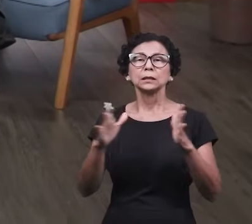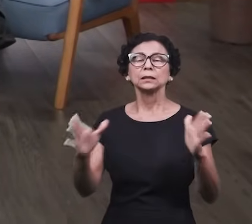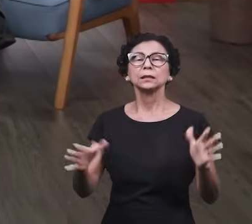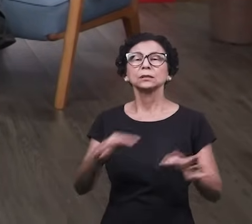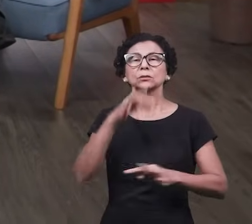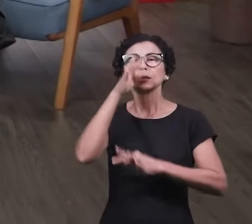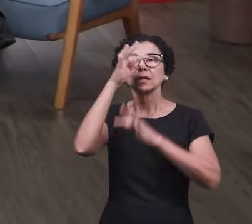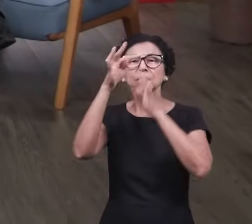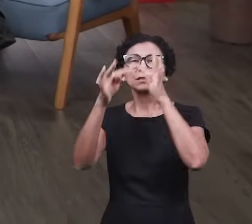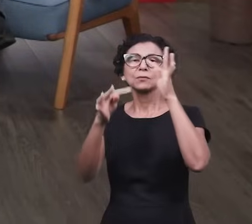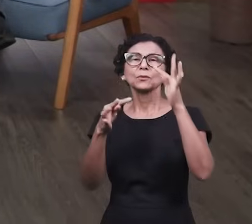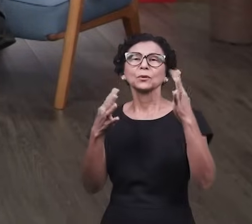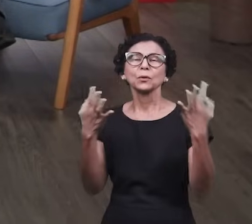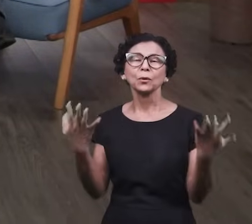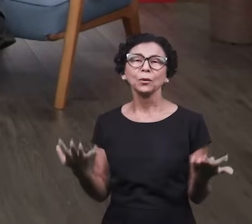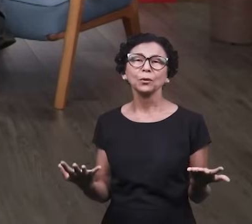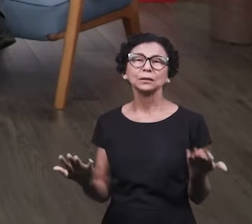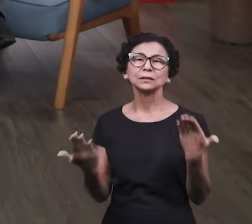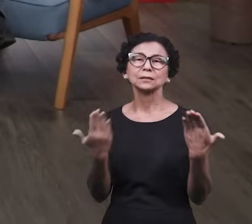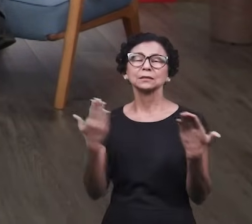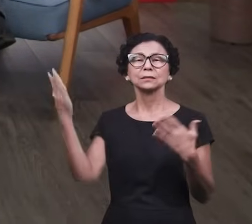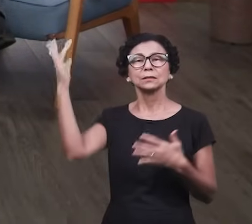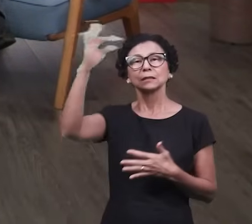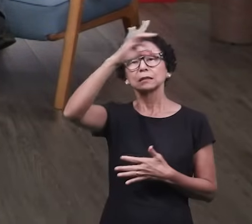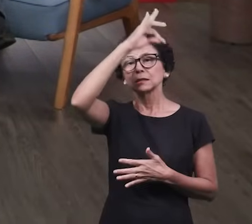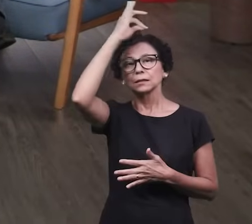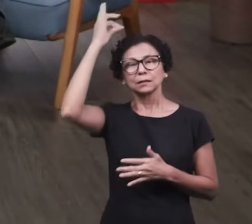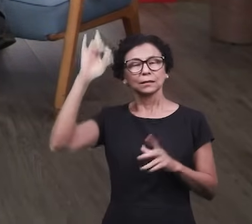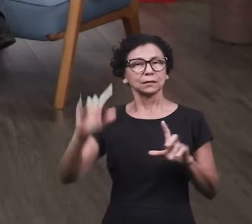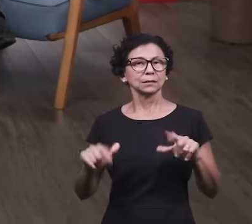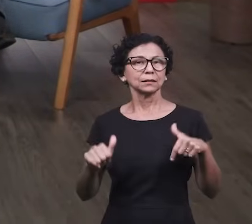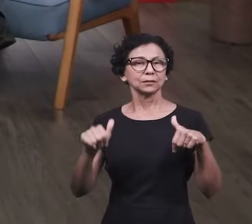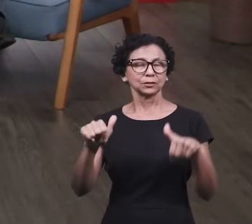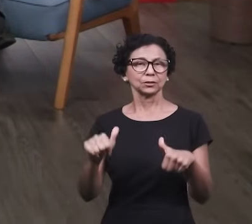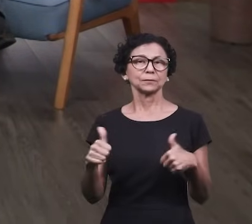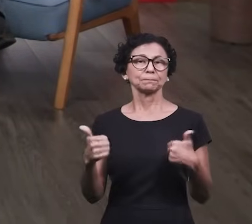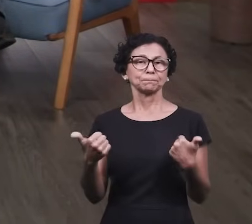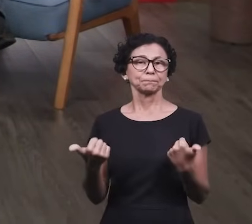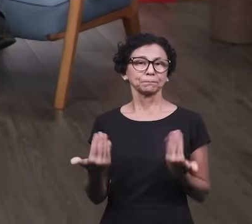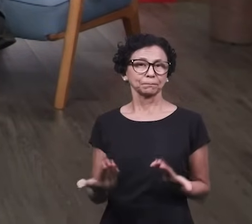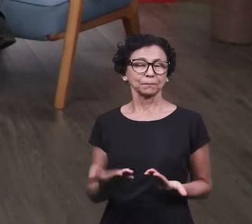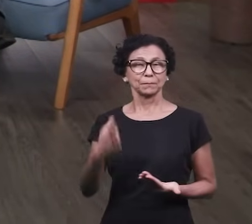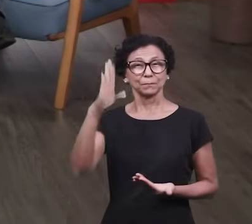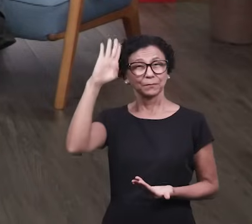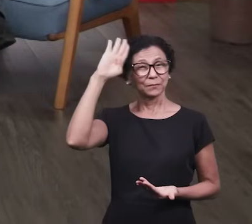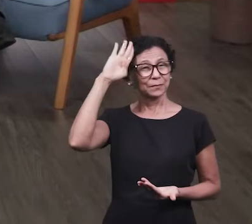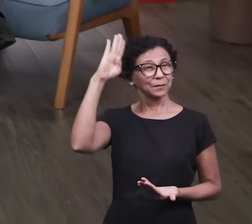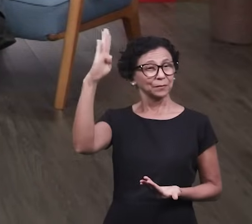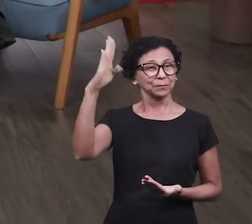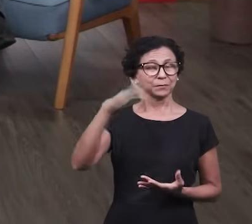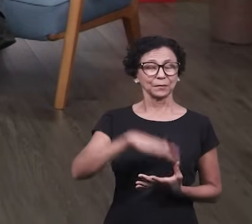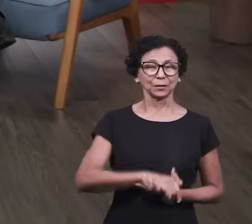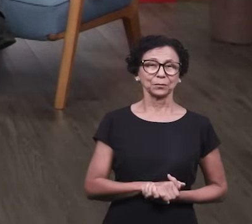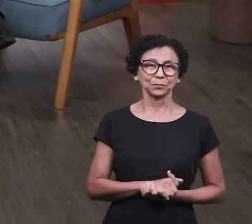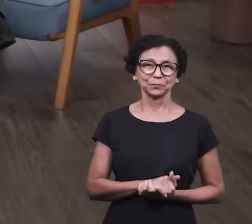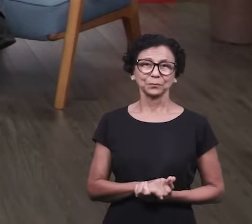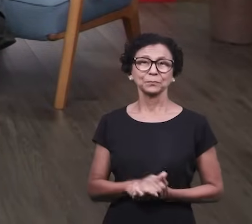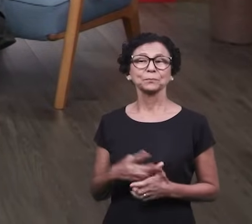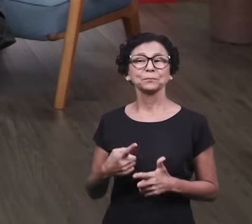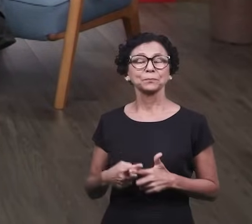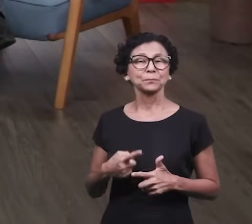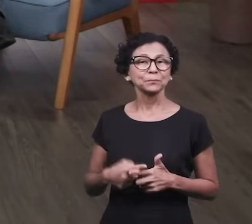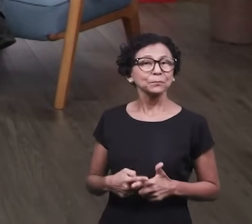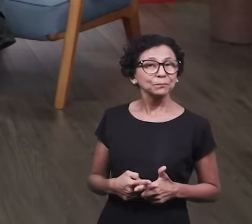que é exatamente essa manifestação do Espírito Santo. Então, isso é fundamental, Muito.